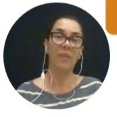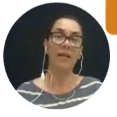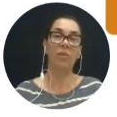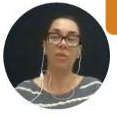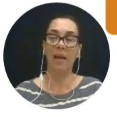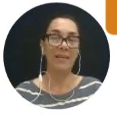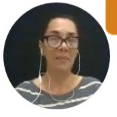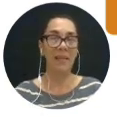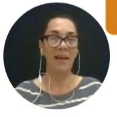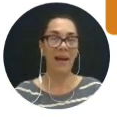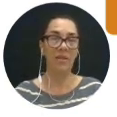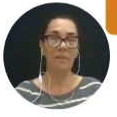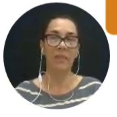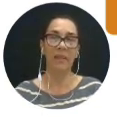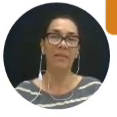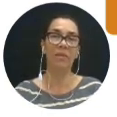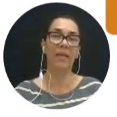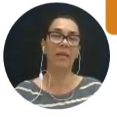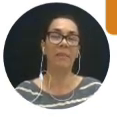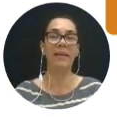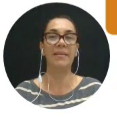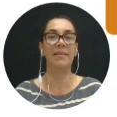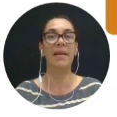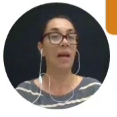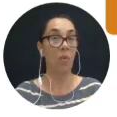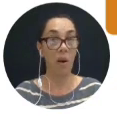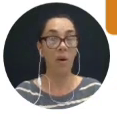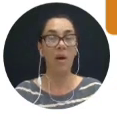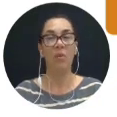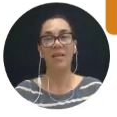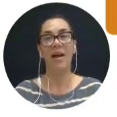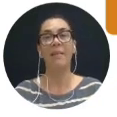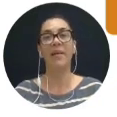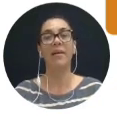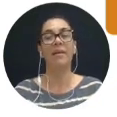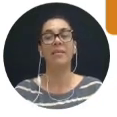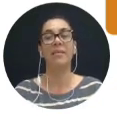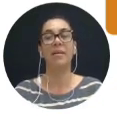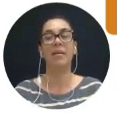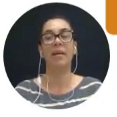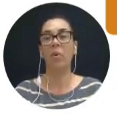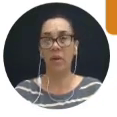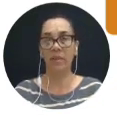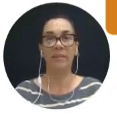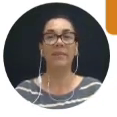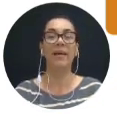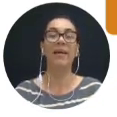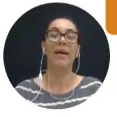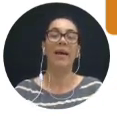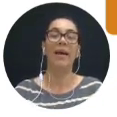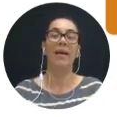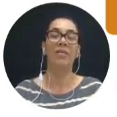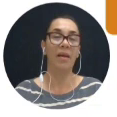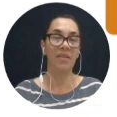diz respeito às habilidades que estão dentro da BNCC e na qual o SAEB se reporta,